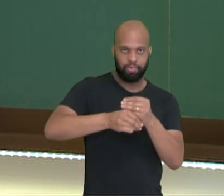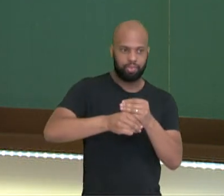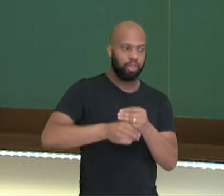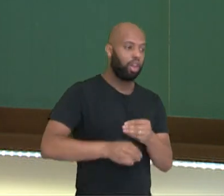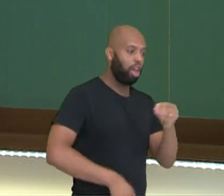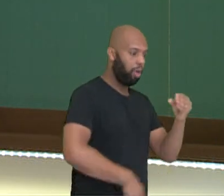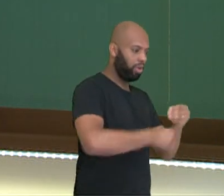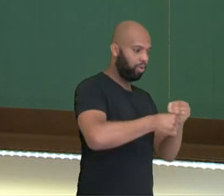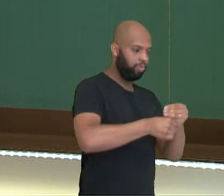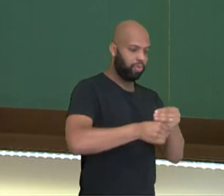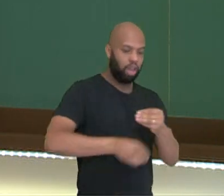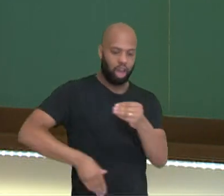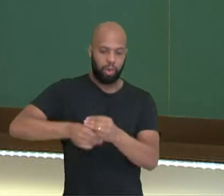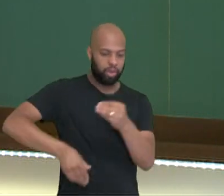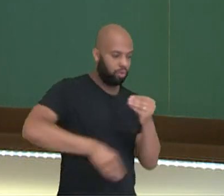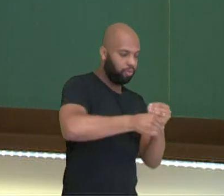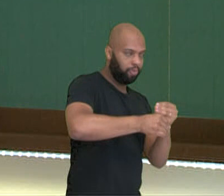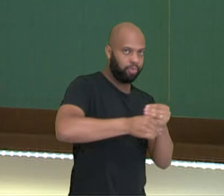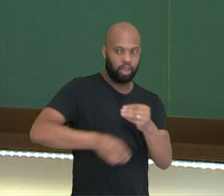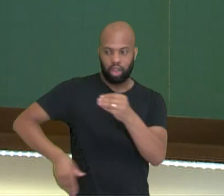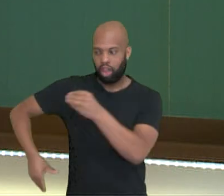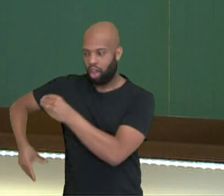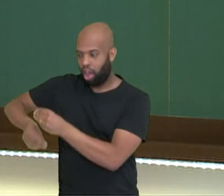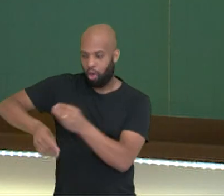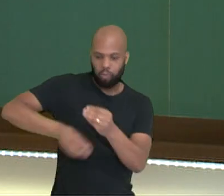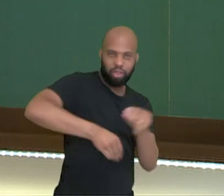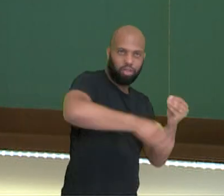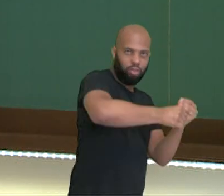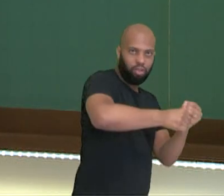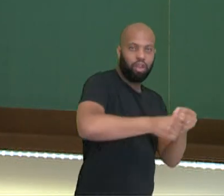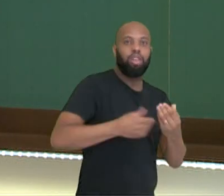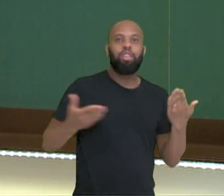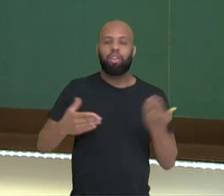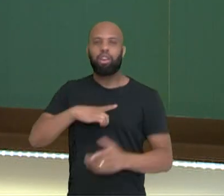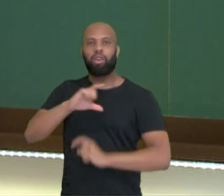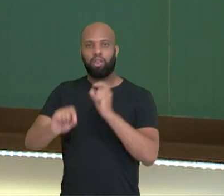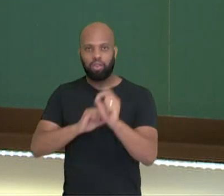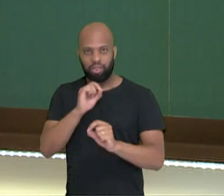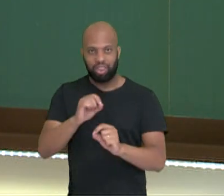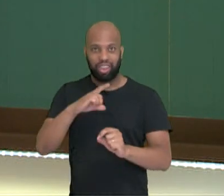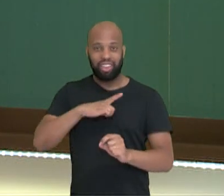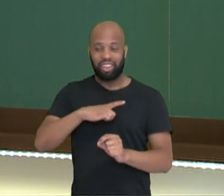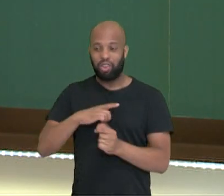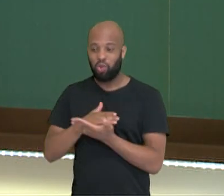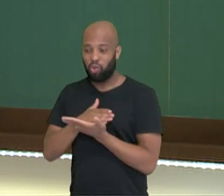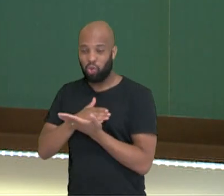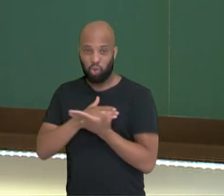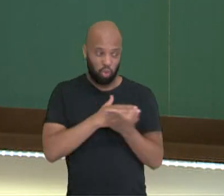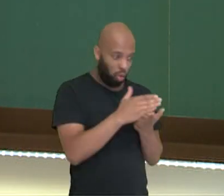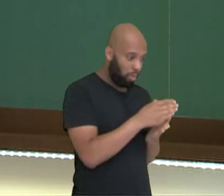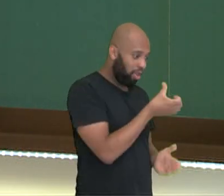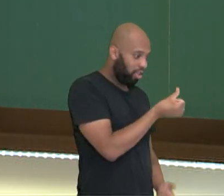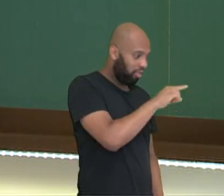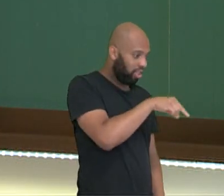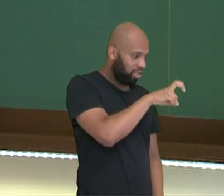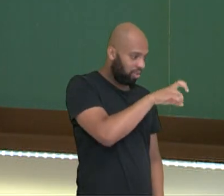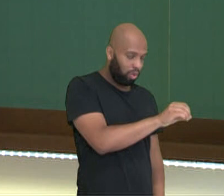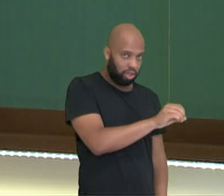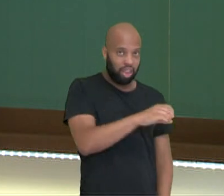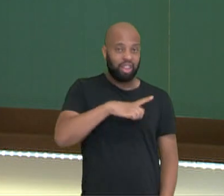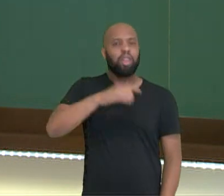outro, qual é o percentual de aumento em relação ao valor inicial que ele tinha, que era R$